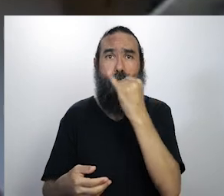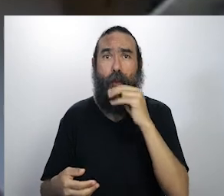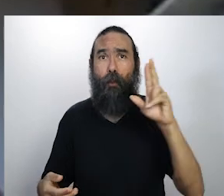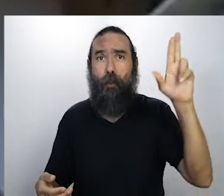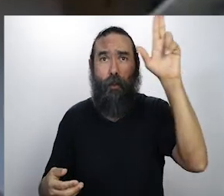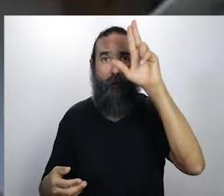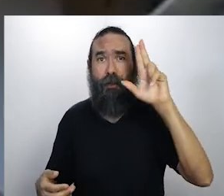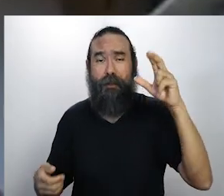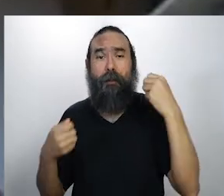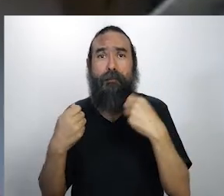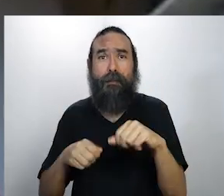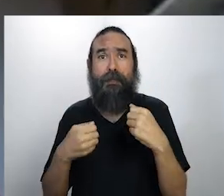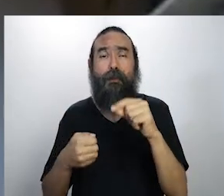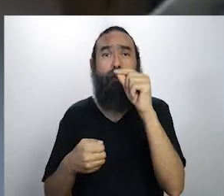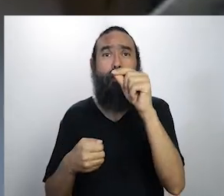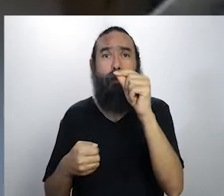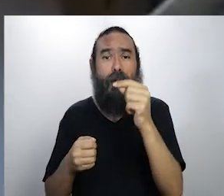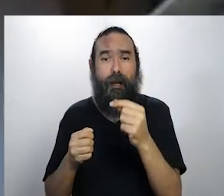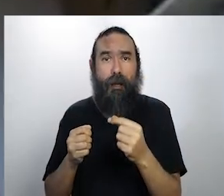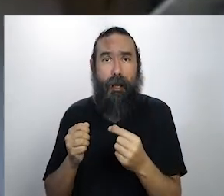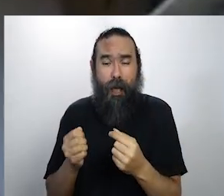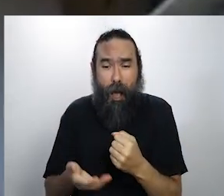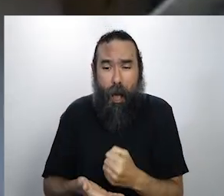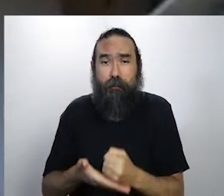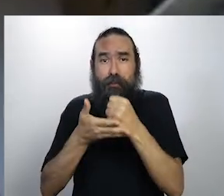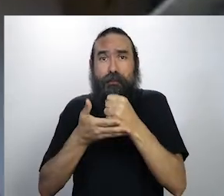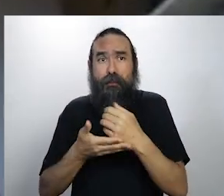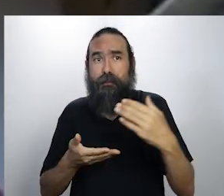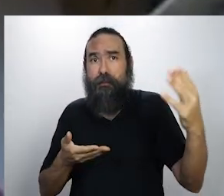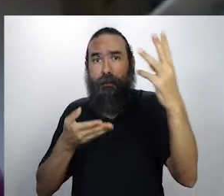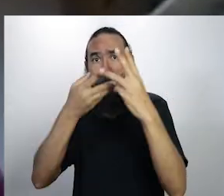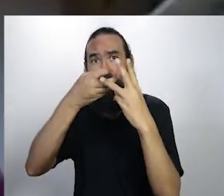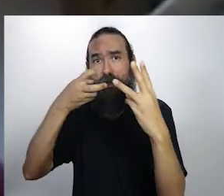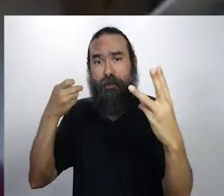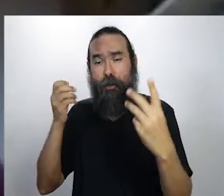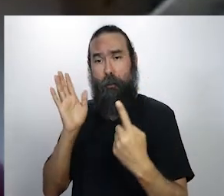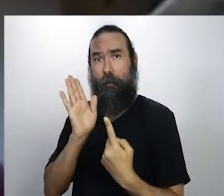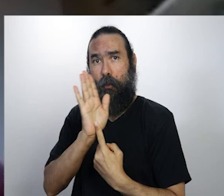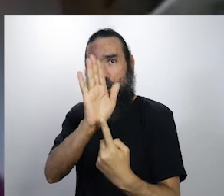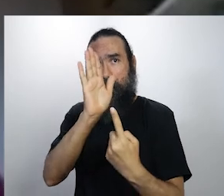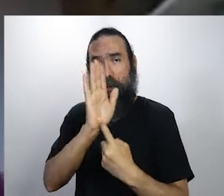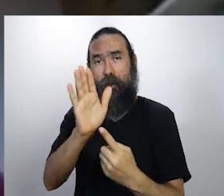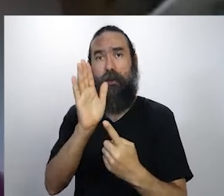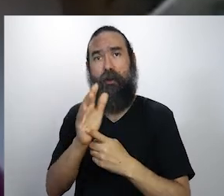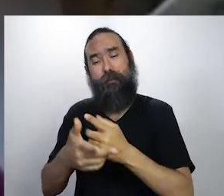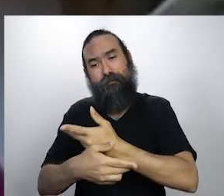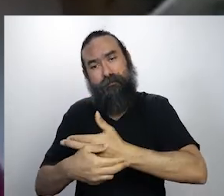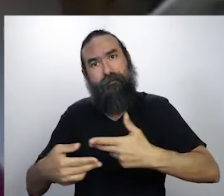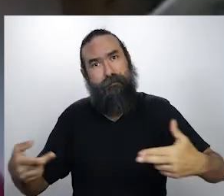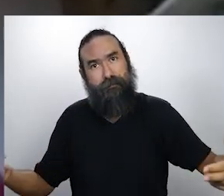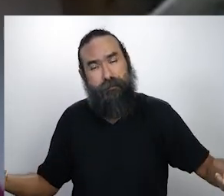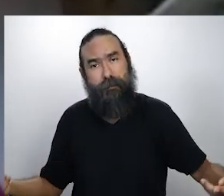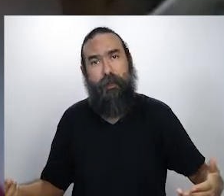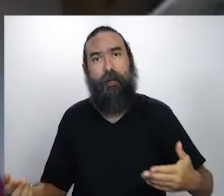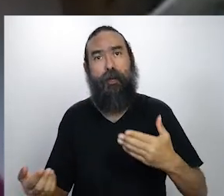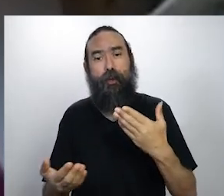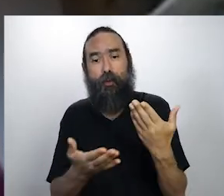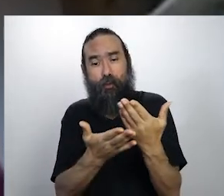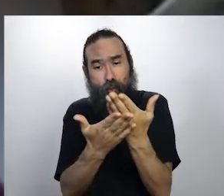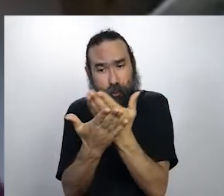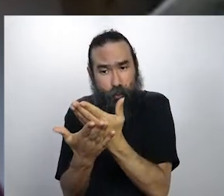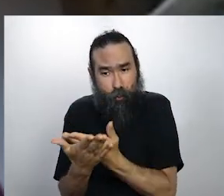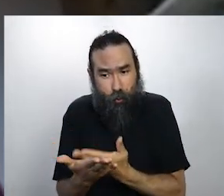é esse também, né? É criar esses espaços para o registro dessas ações, né? Para o